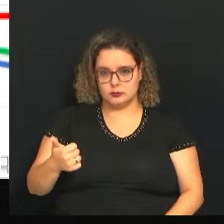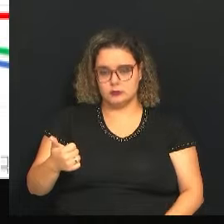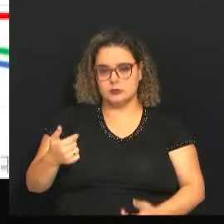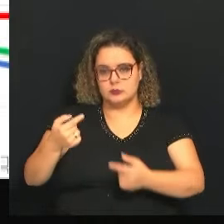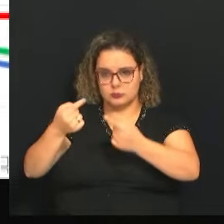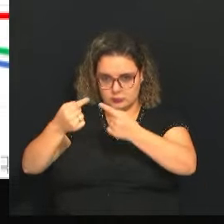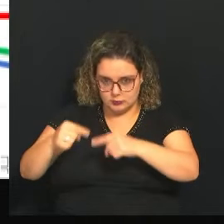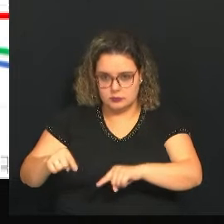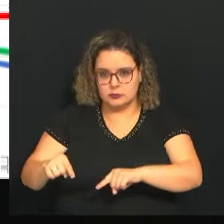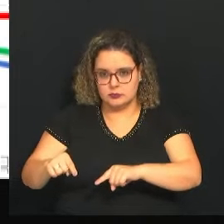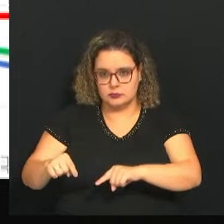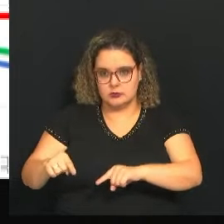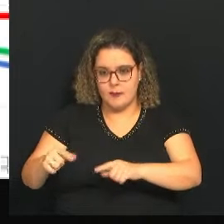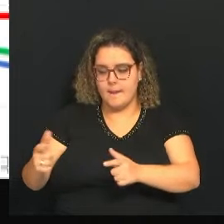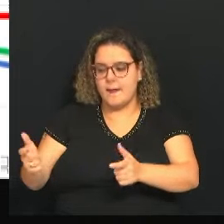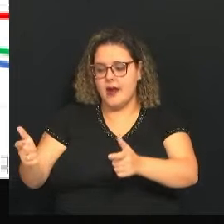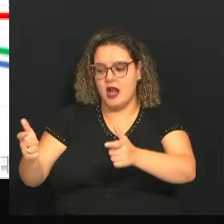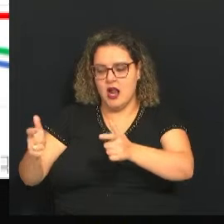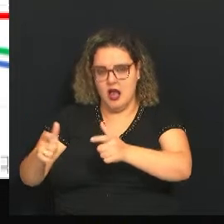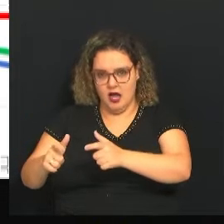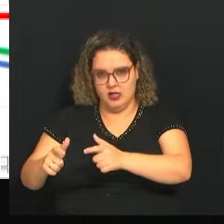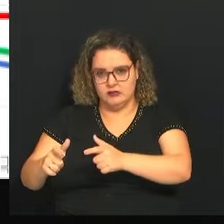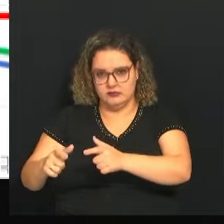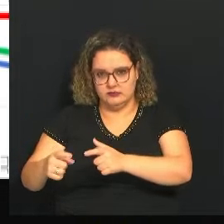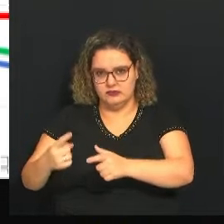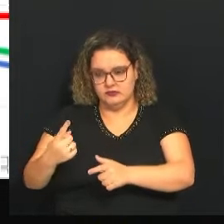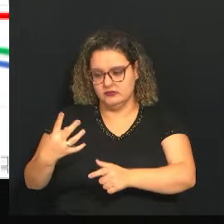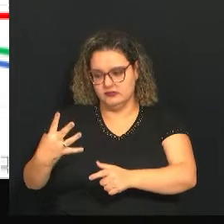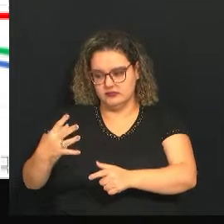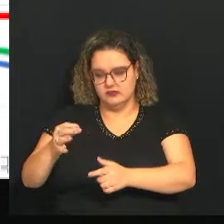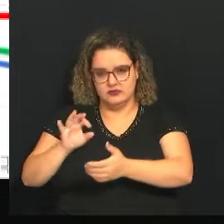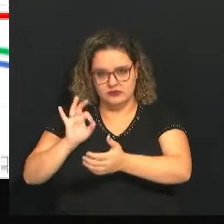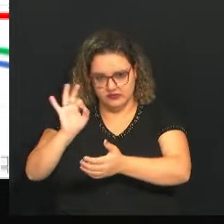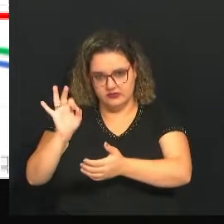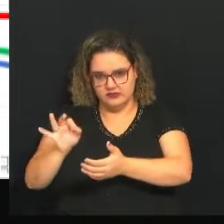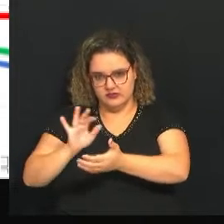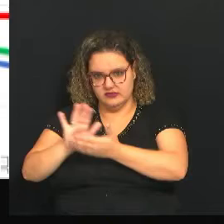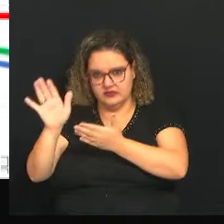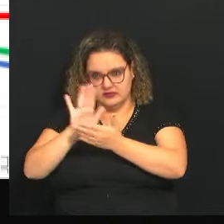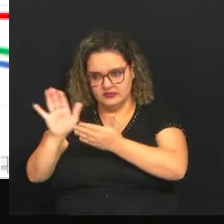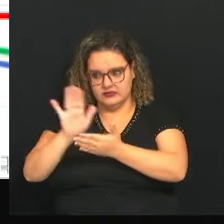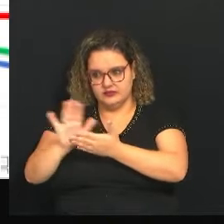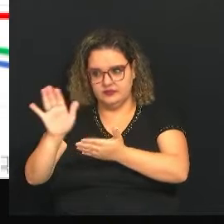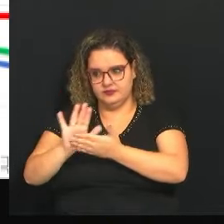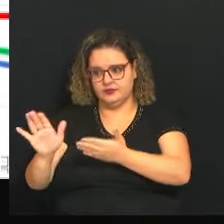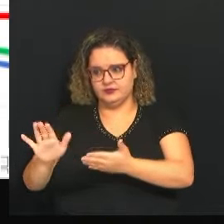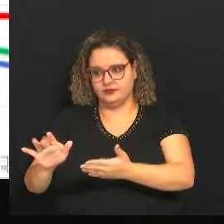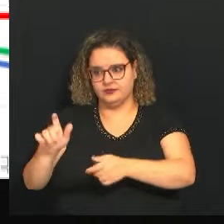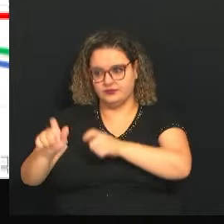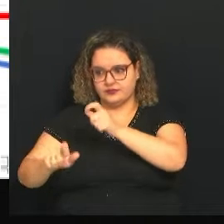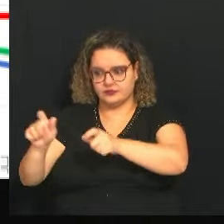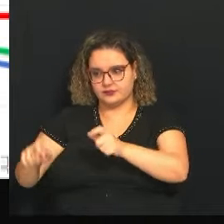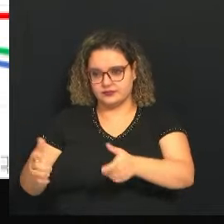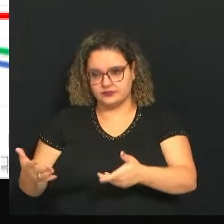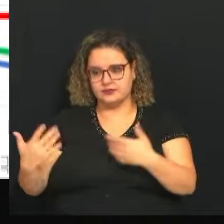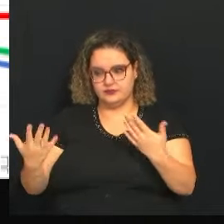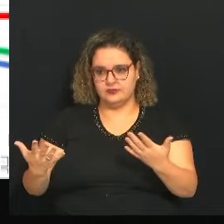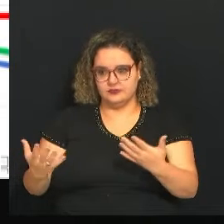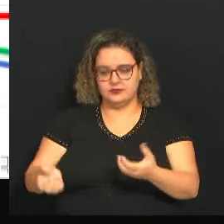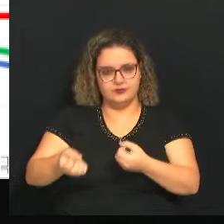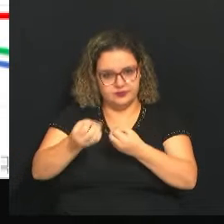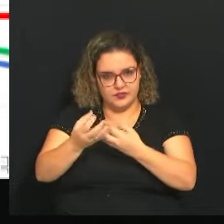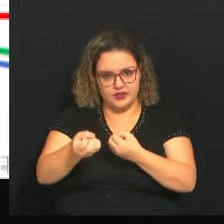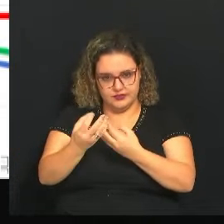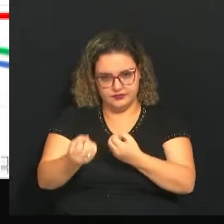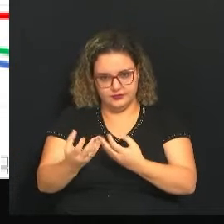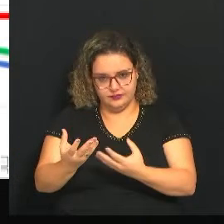cair ainda mais 14 pontos percentuais de gasto com pessoas, né? Então, esse dado, vereadora, eu acho que